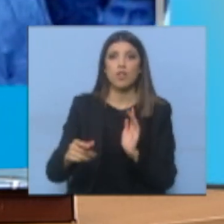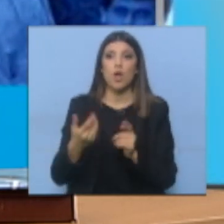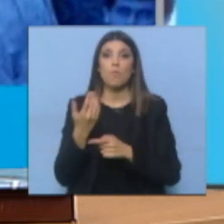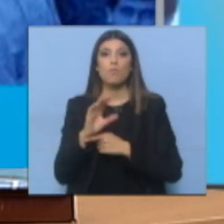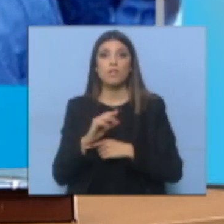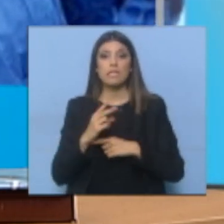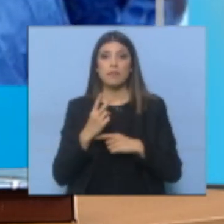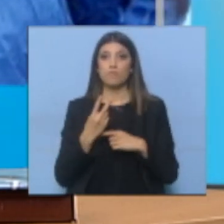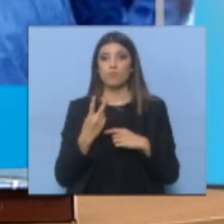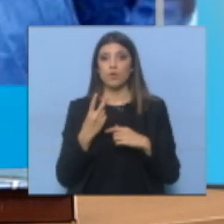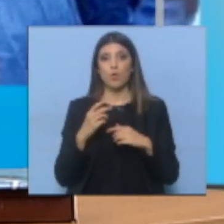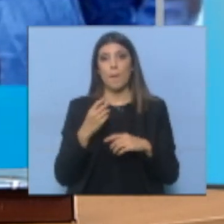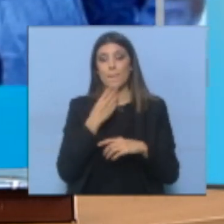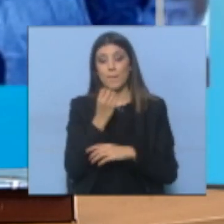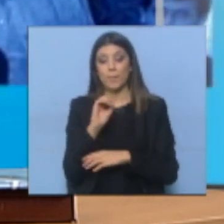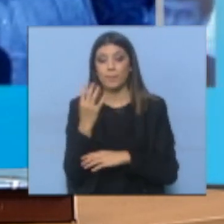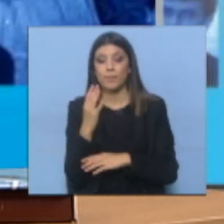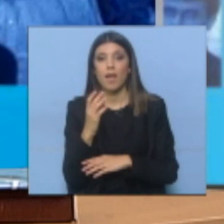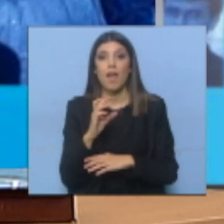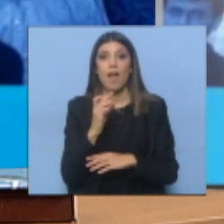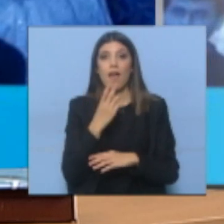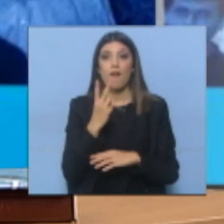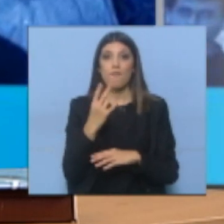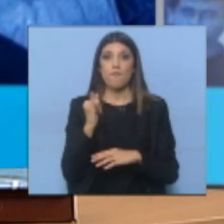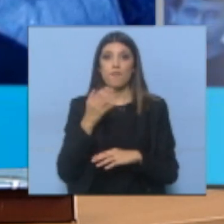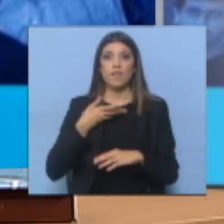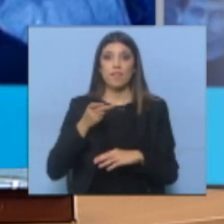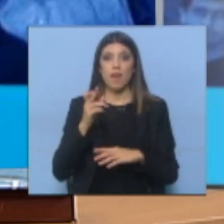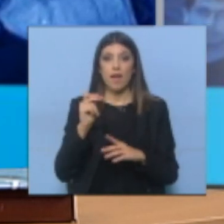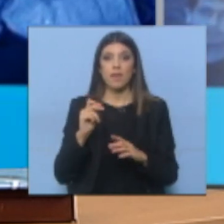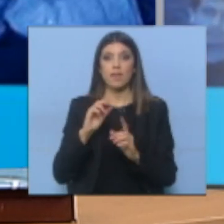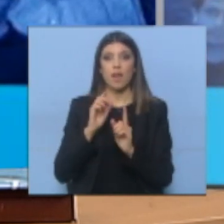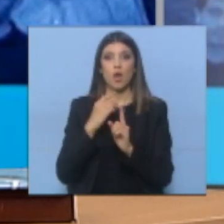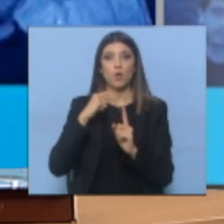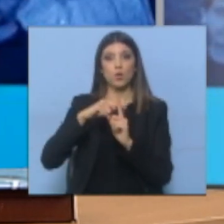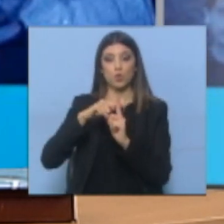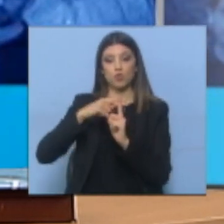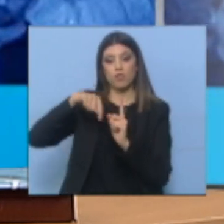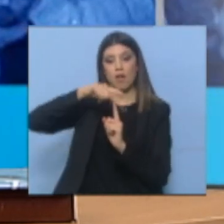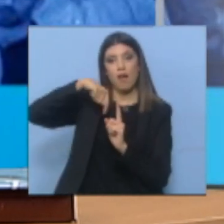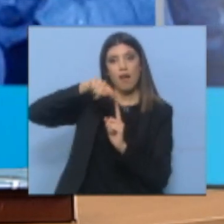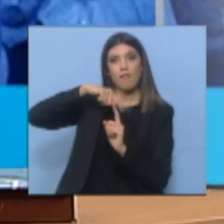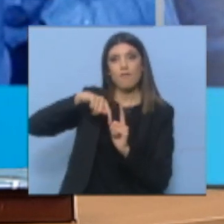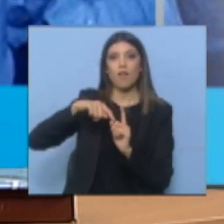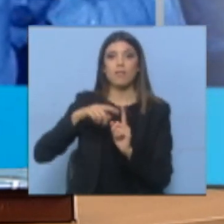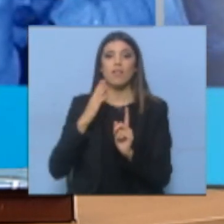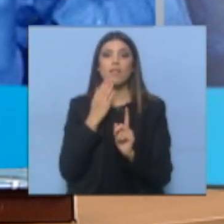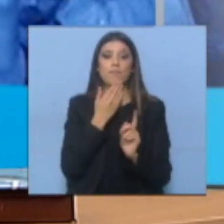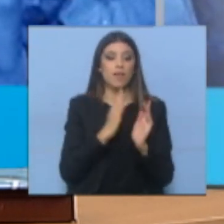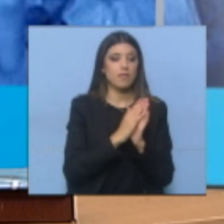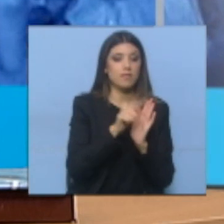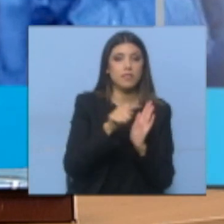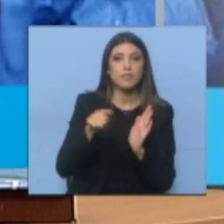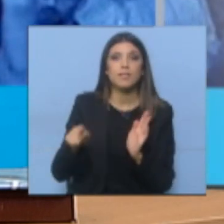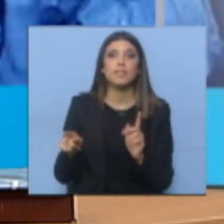volta da cruz, também é uma ideia bonita. Outros fizeram outro tipo de arranjo, mas a ideia foi manter também, até para